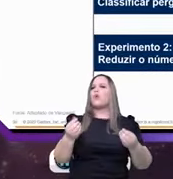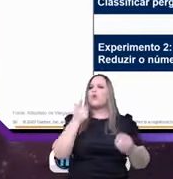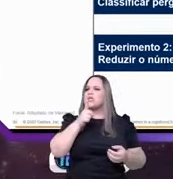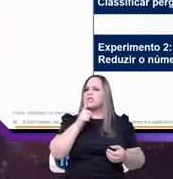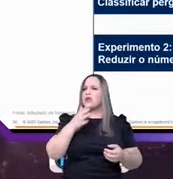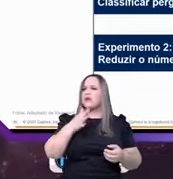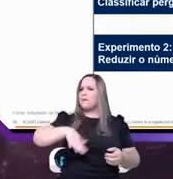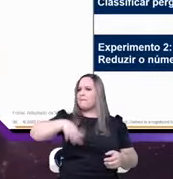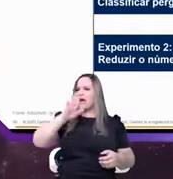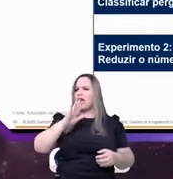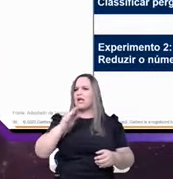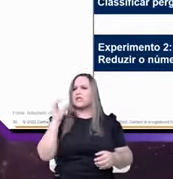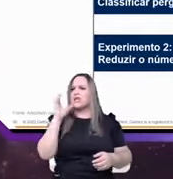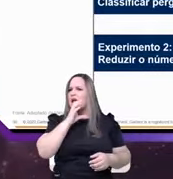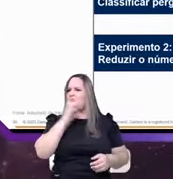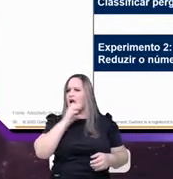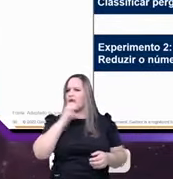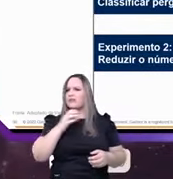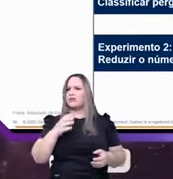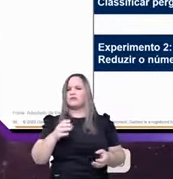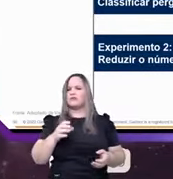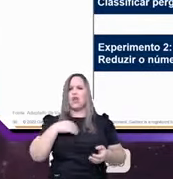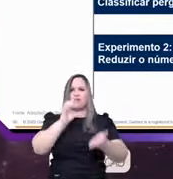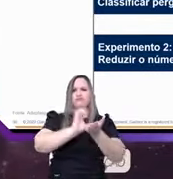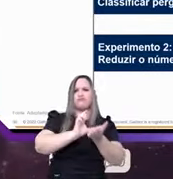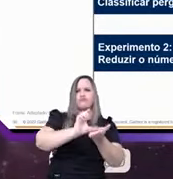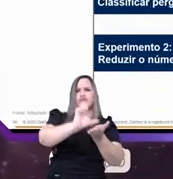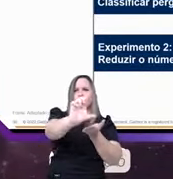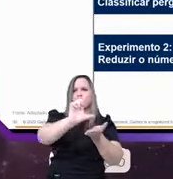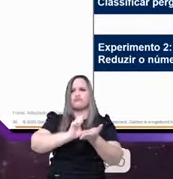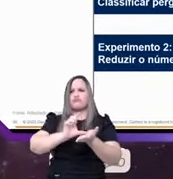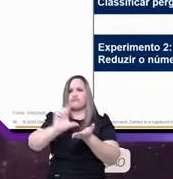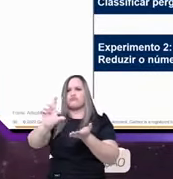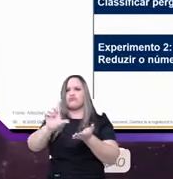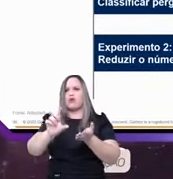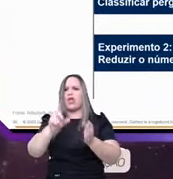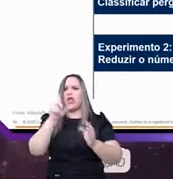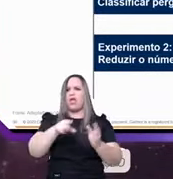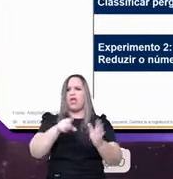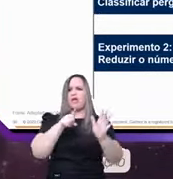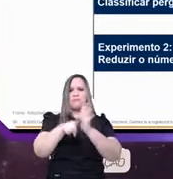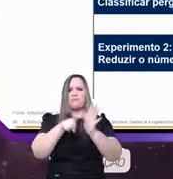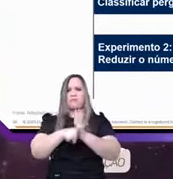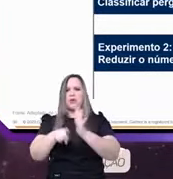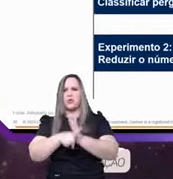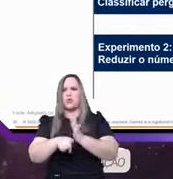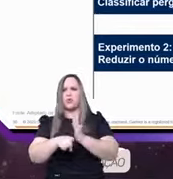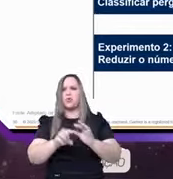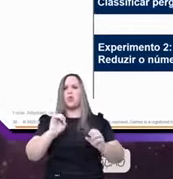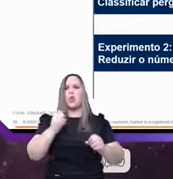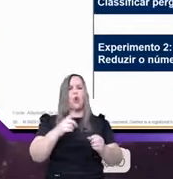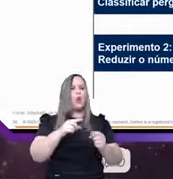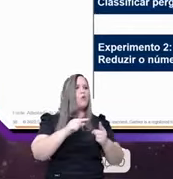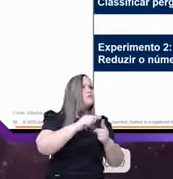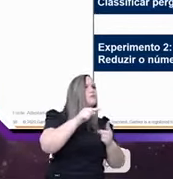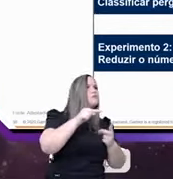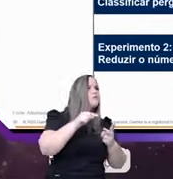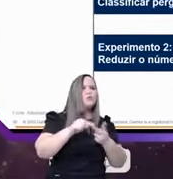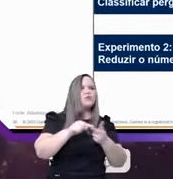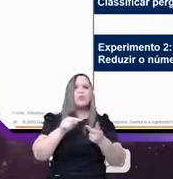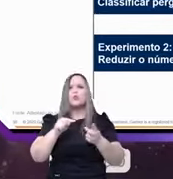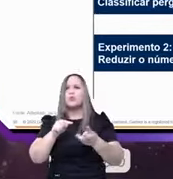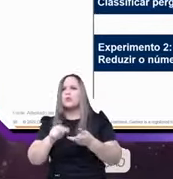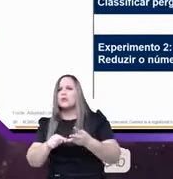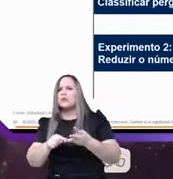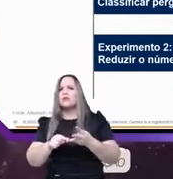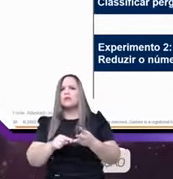é o produto que eu consigo fazer mais rápido, entrega mais rápido? Classificar as perguntas ou o número de opções? O número de opções visíveis ia demorar